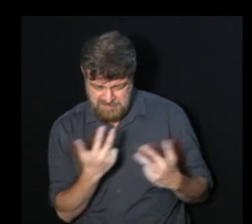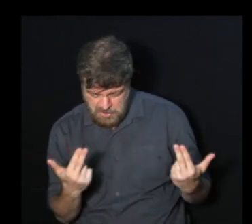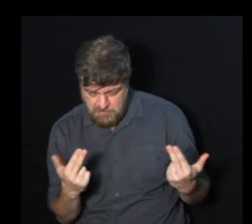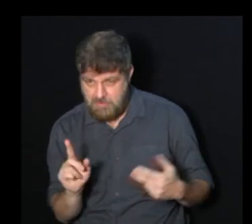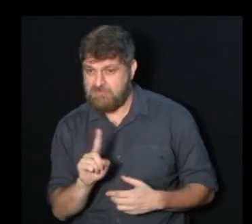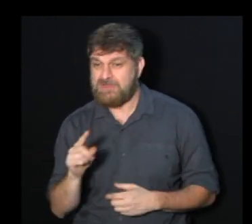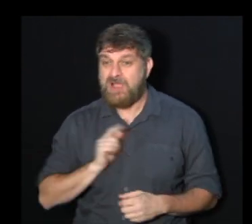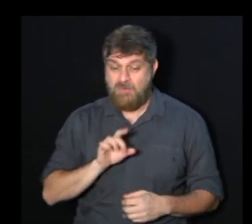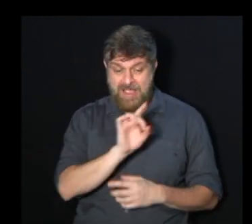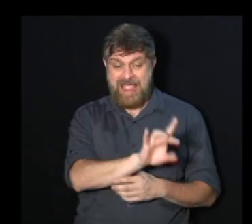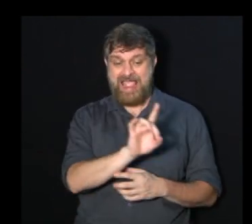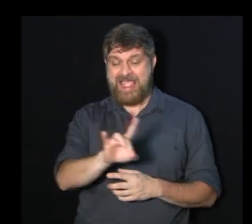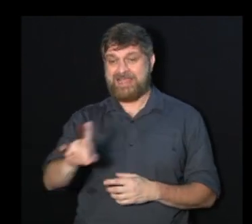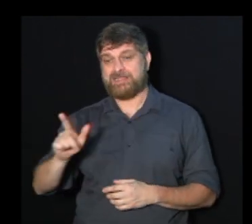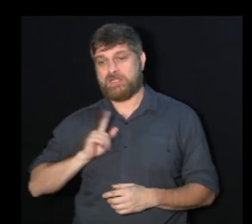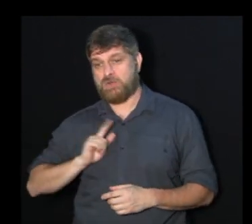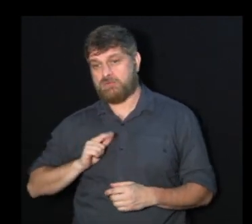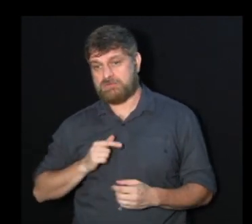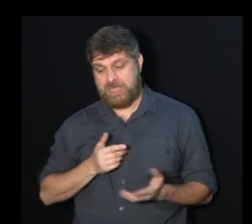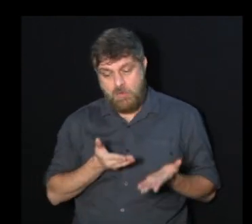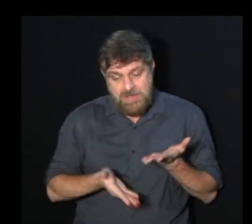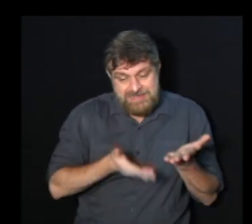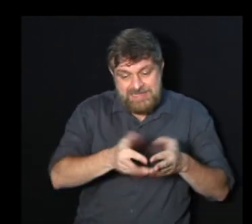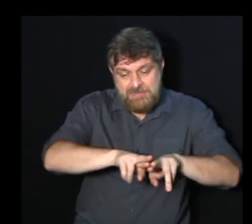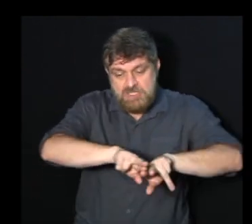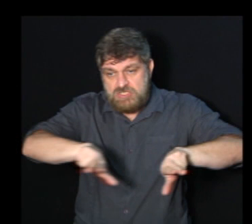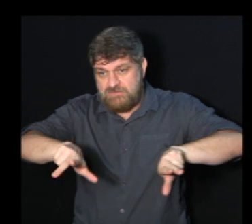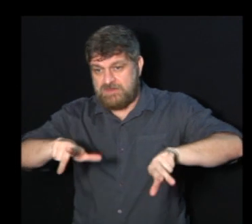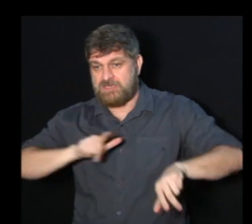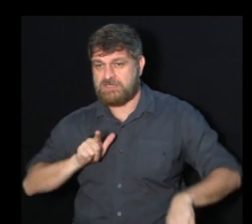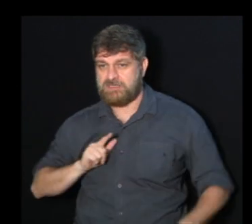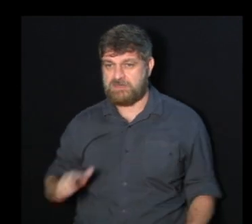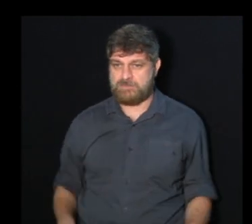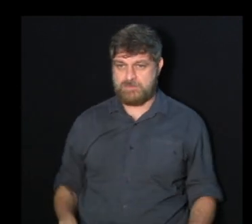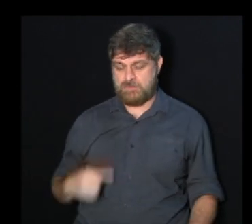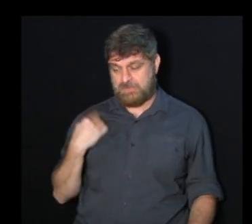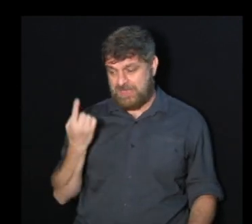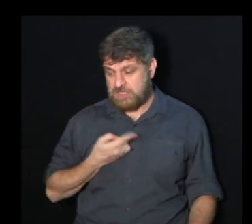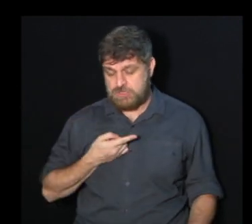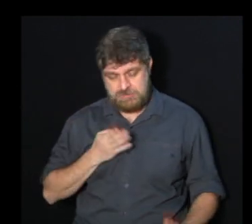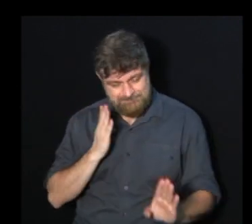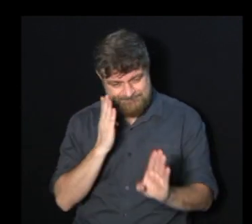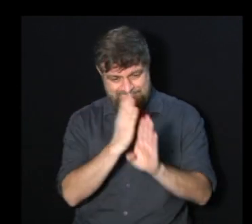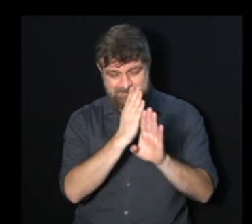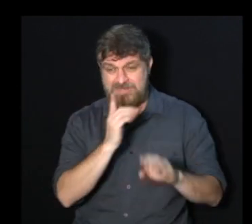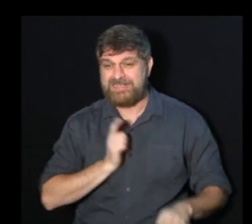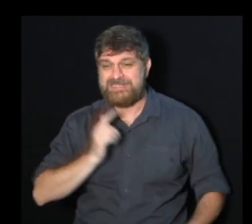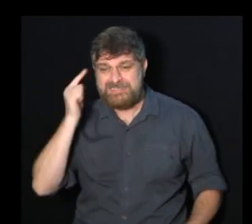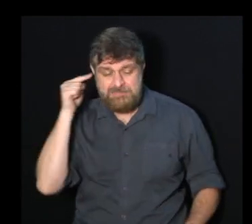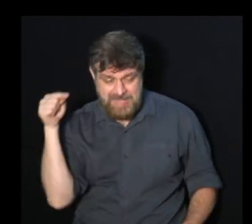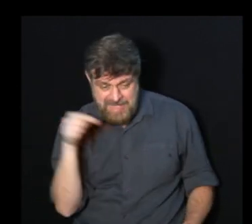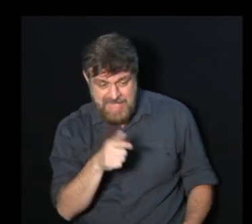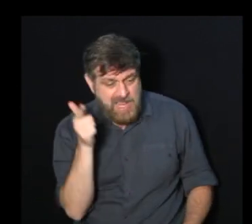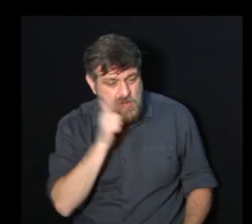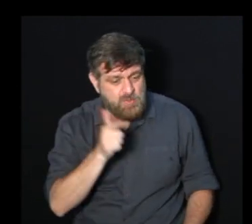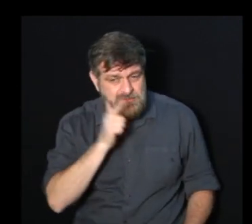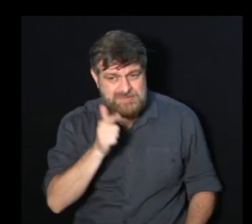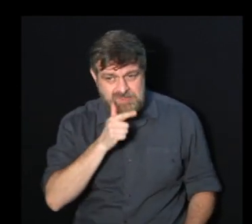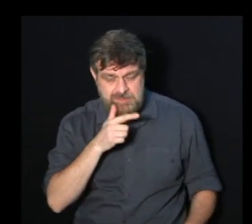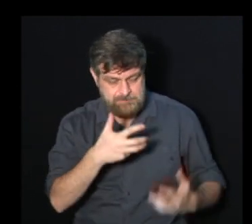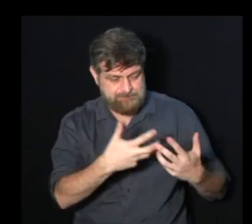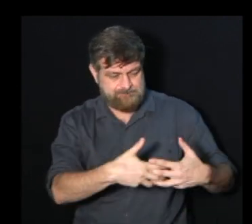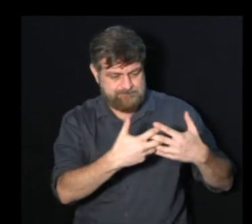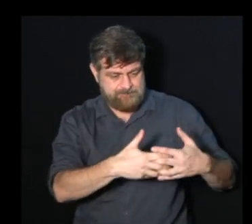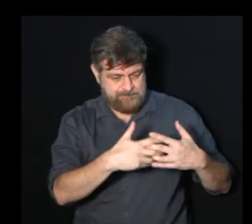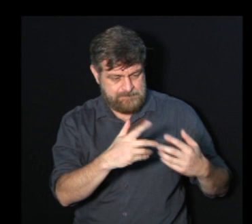cadeira extensora, às vezes, só que com uma angulação diferente. Então, assim, a gente tem que achar essa angulação para que ele consiga ter um melhor